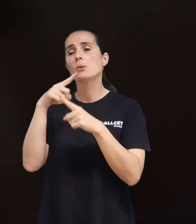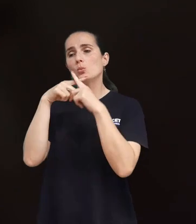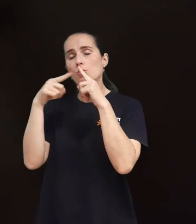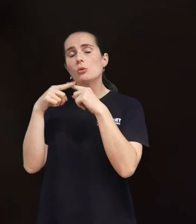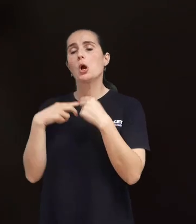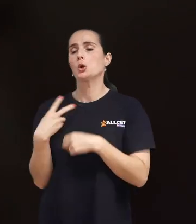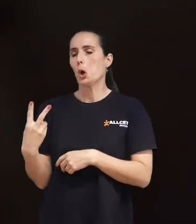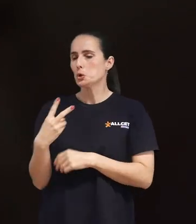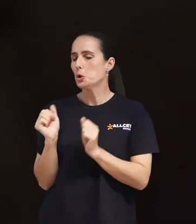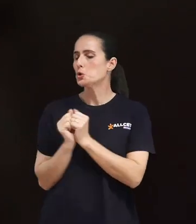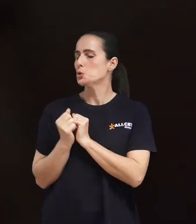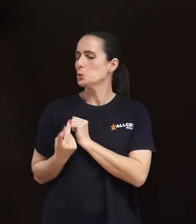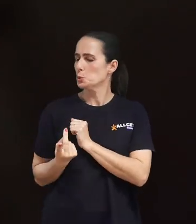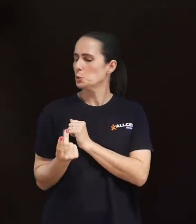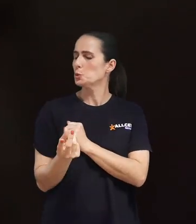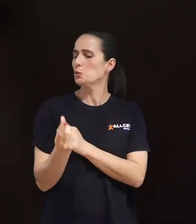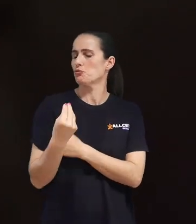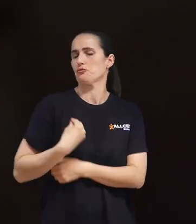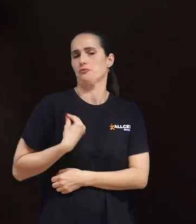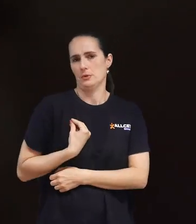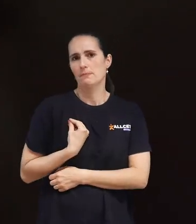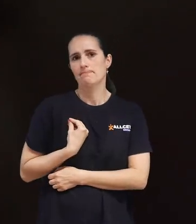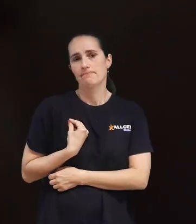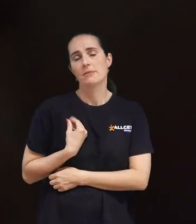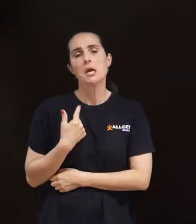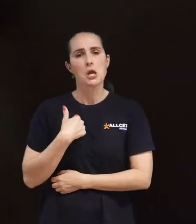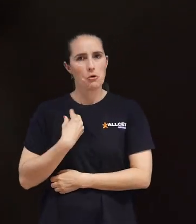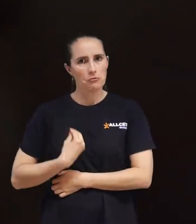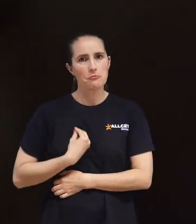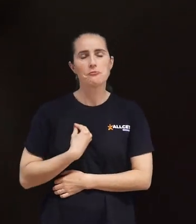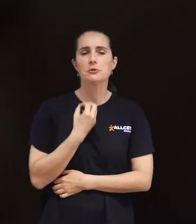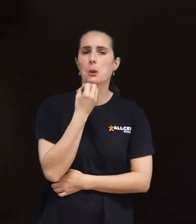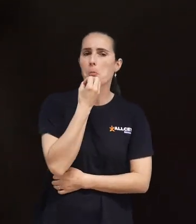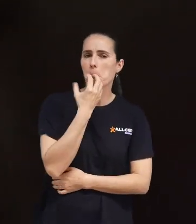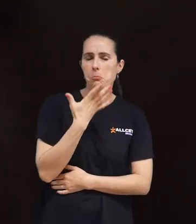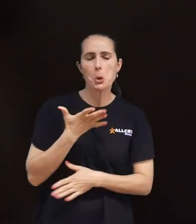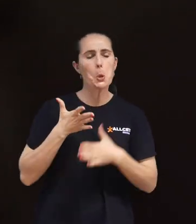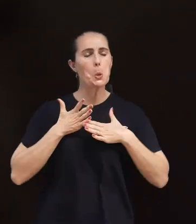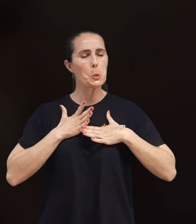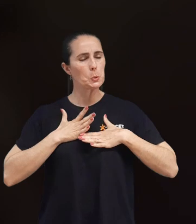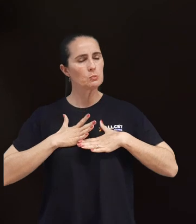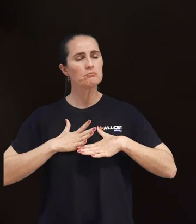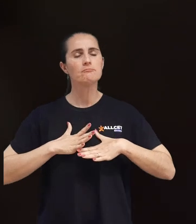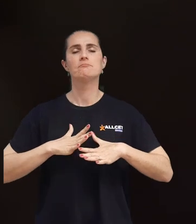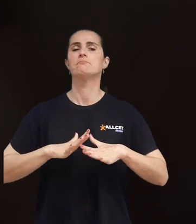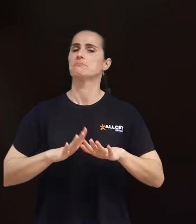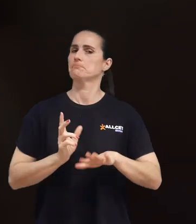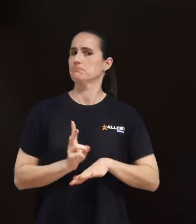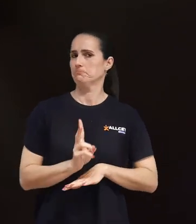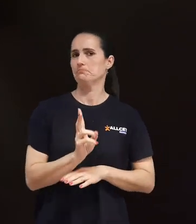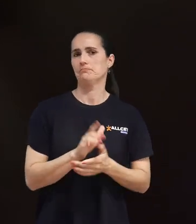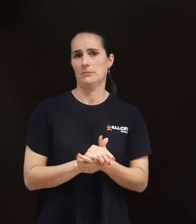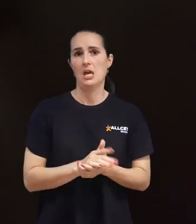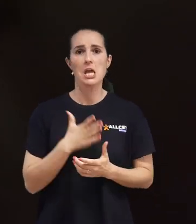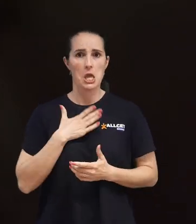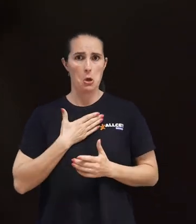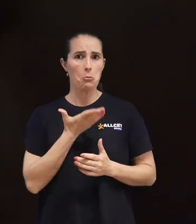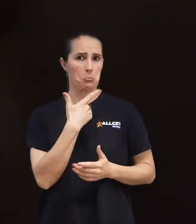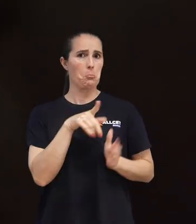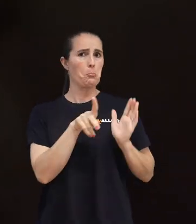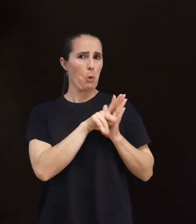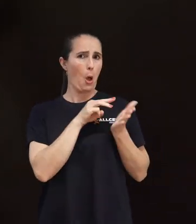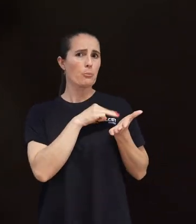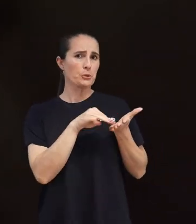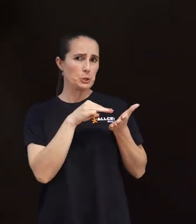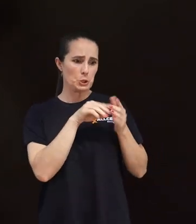né? Então eu tinha uma vida muito boa e estabilizada em Balneário Camboriú. Eu já tinha o meu próprio